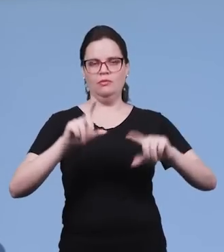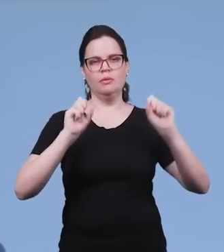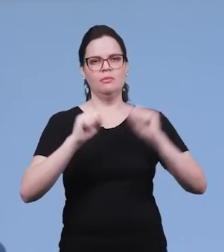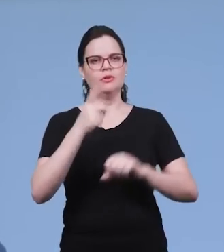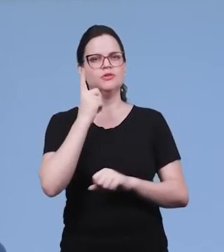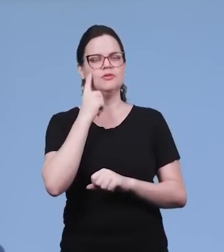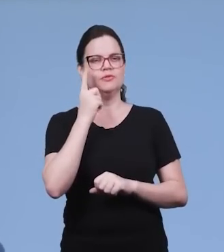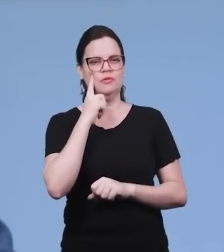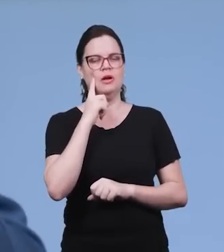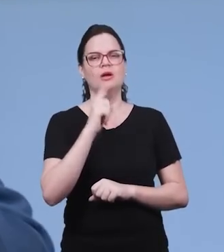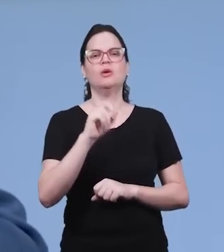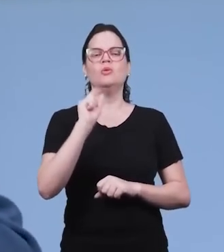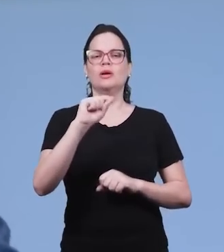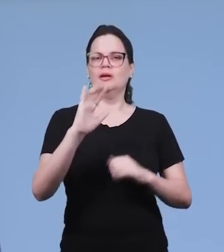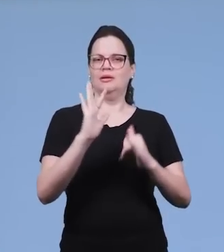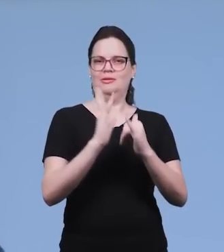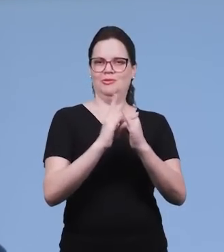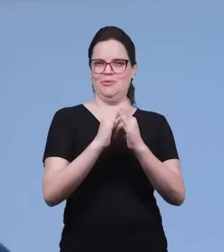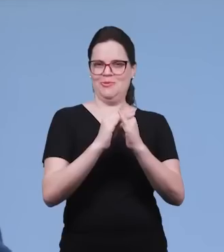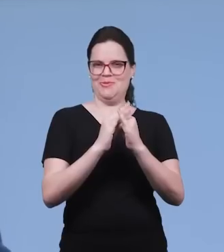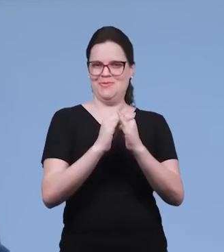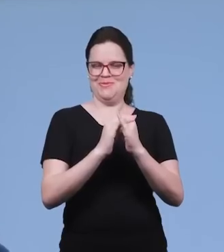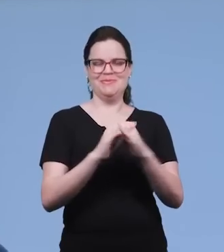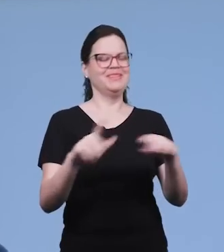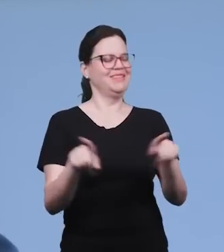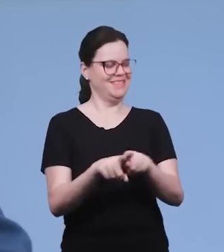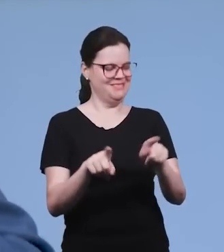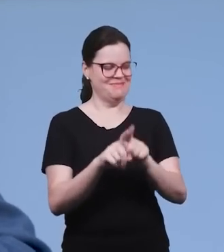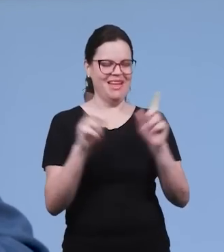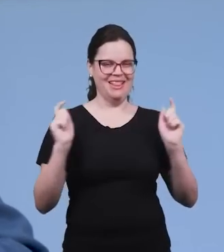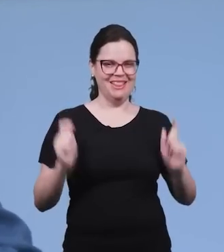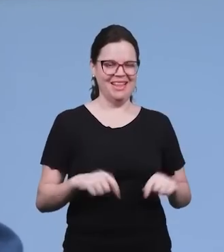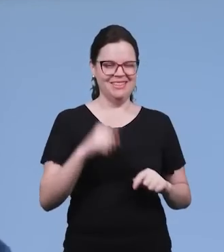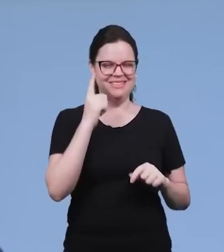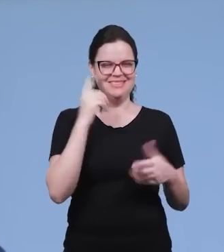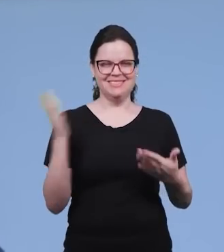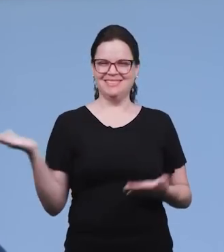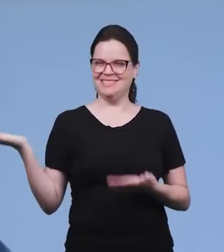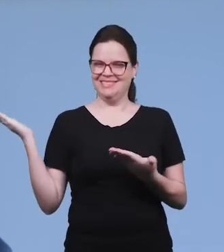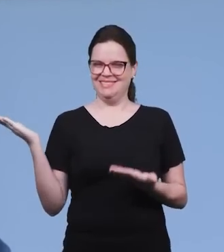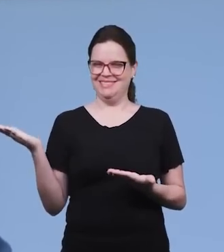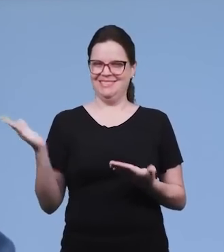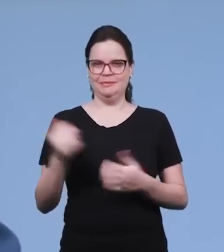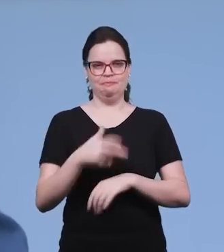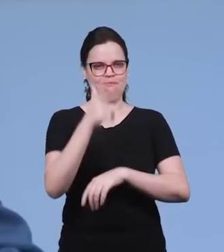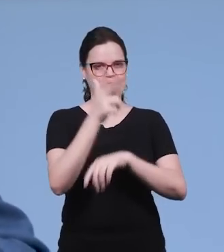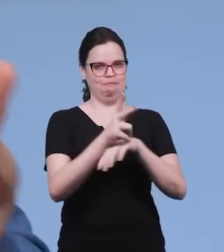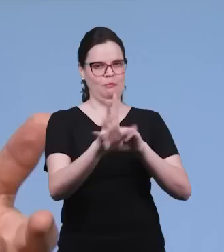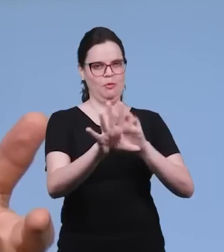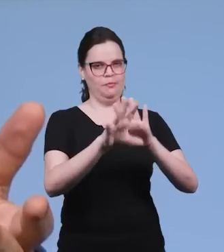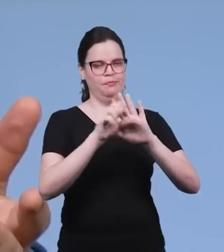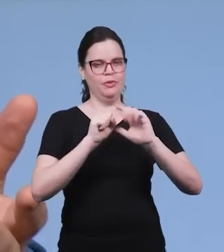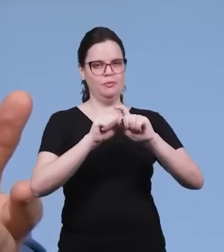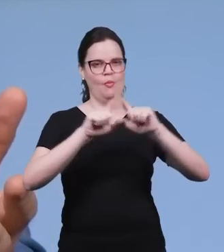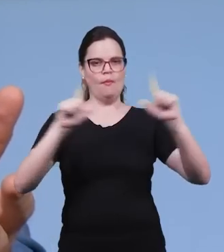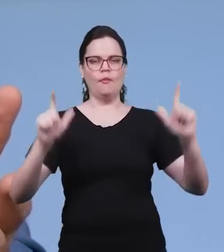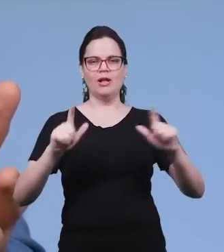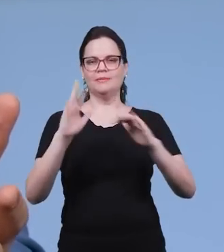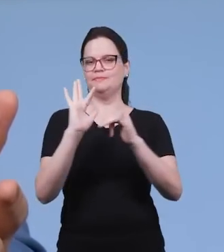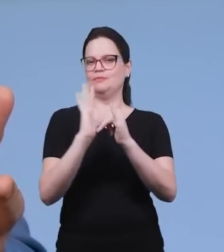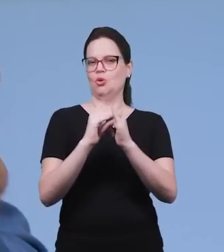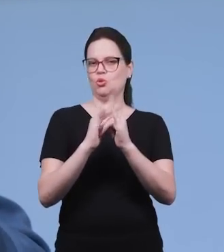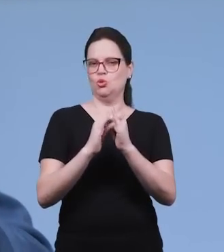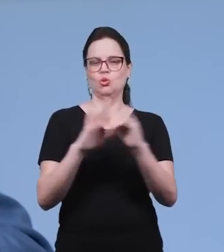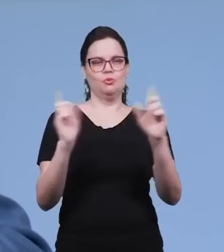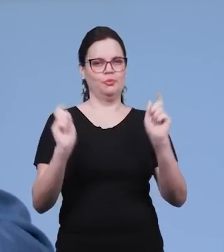Cristã Maranata no YouTube. Está aparecendo o QR Code aqui ao lado, para você apontar a câmera do seu celular e você vai ser redirecionado para lá e